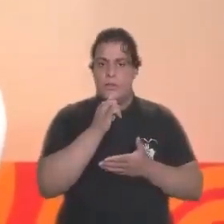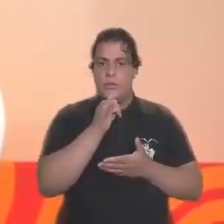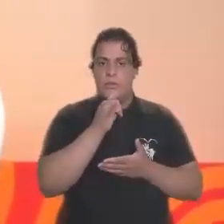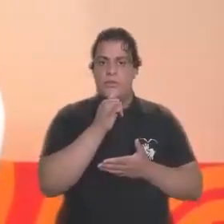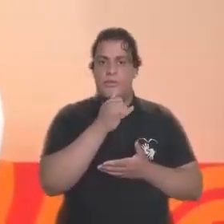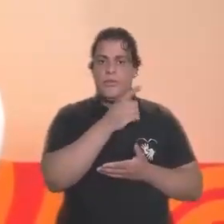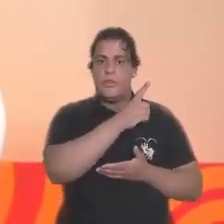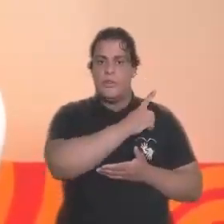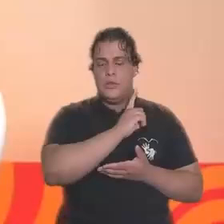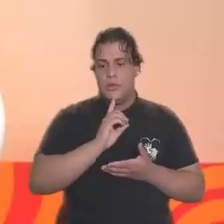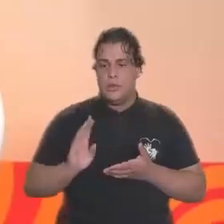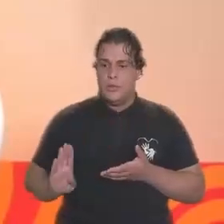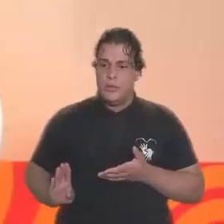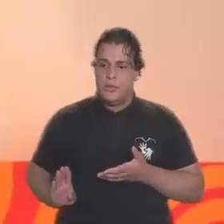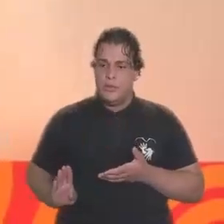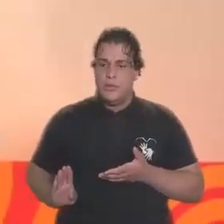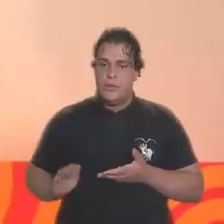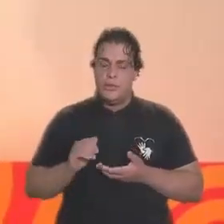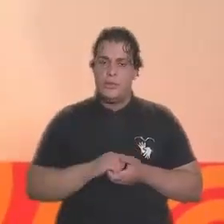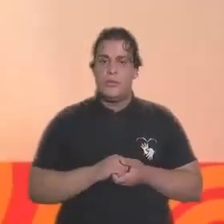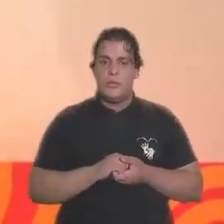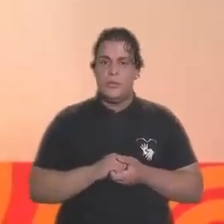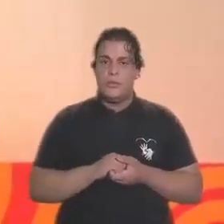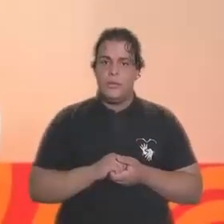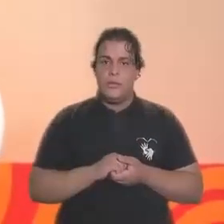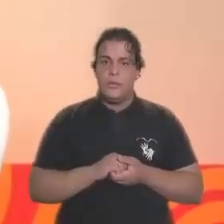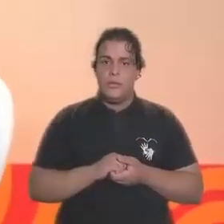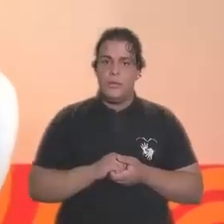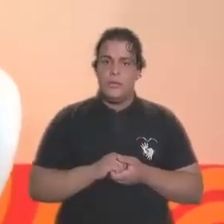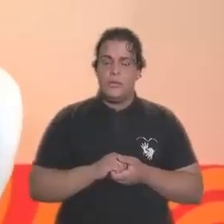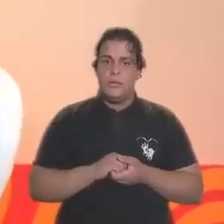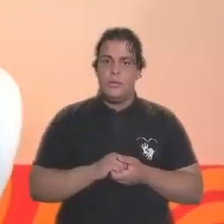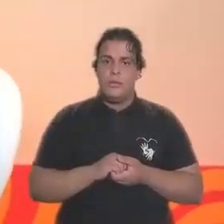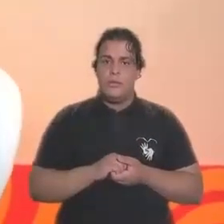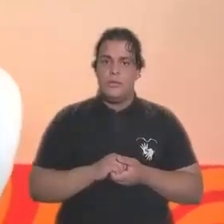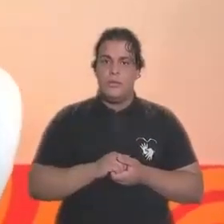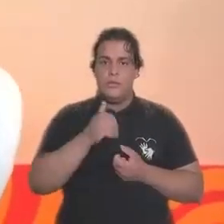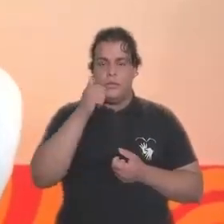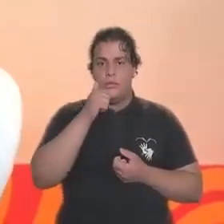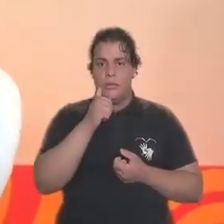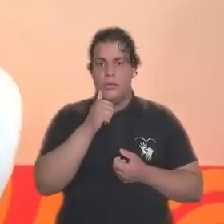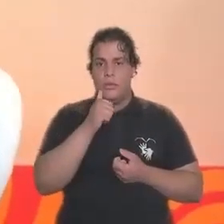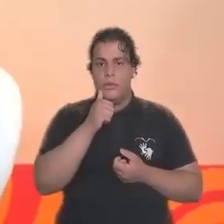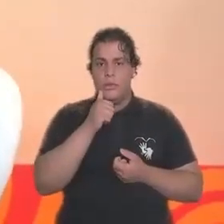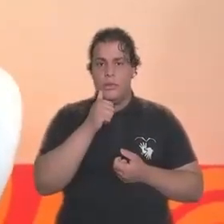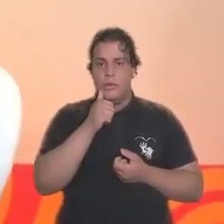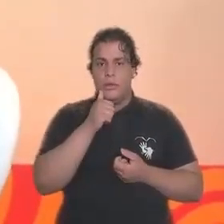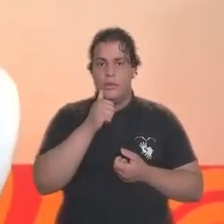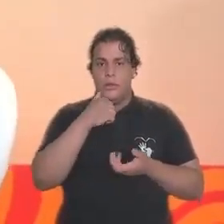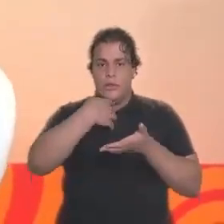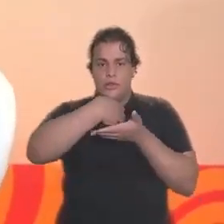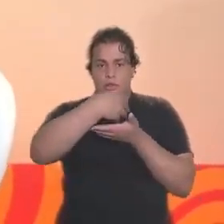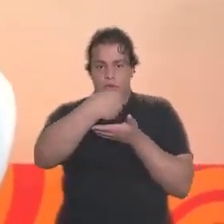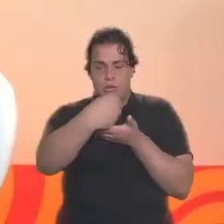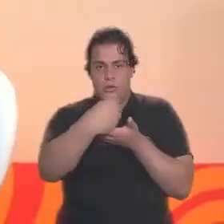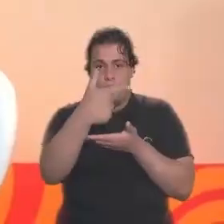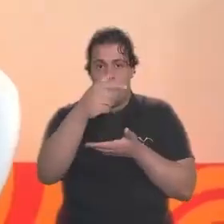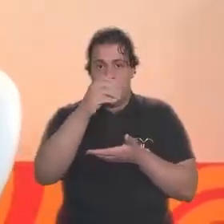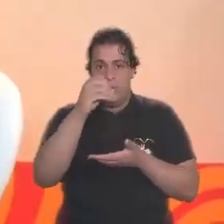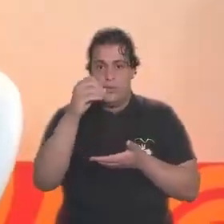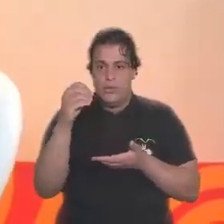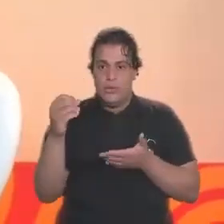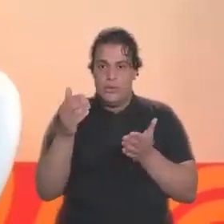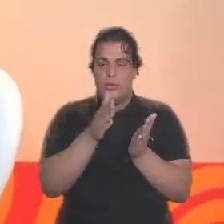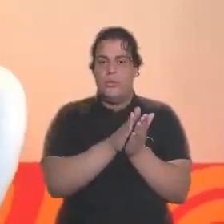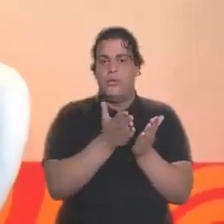Dom Bosco, a supervisora Cerise, ela mandou tirar xerox de 200 páginas, e eu